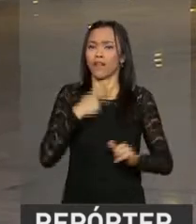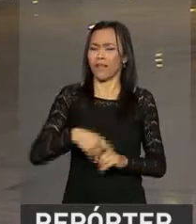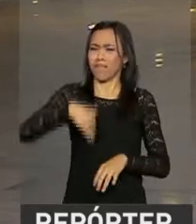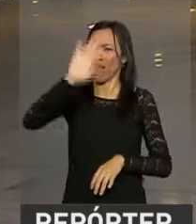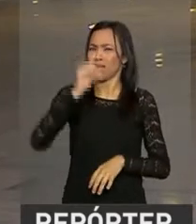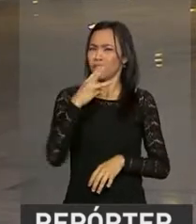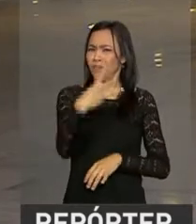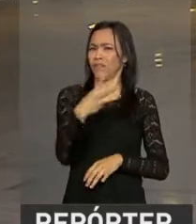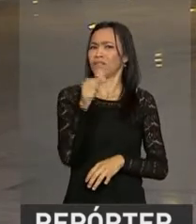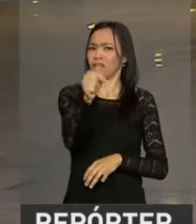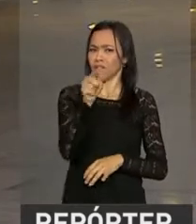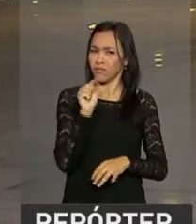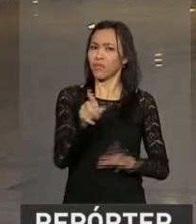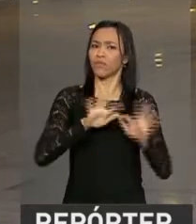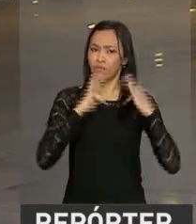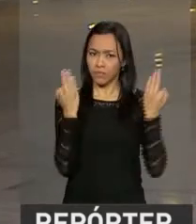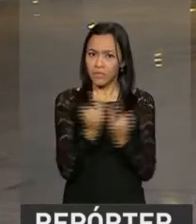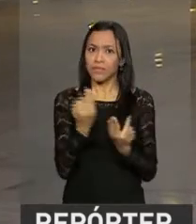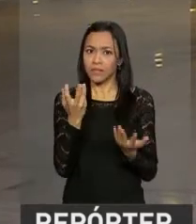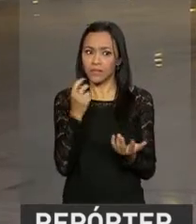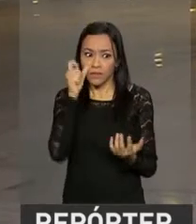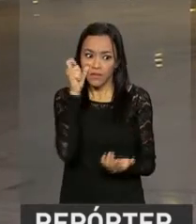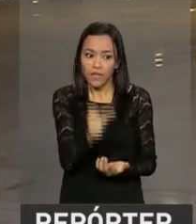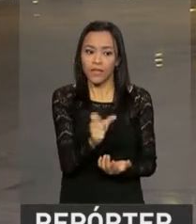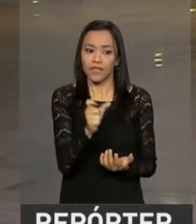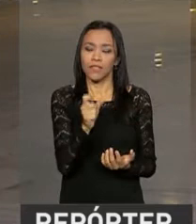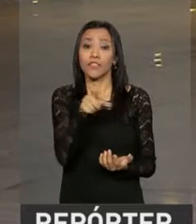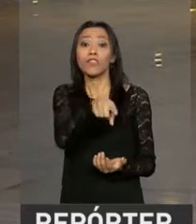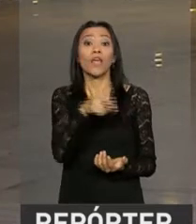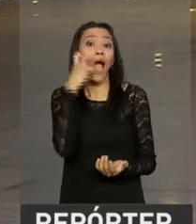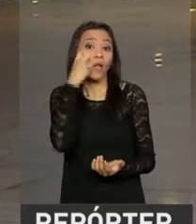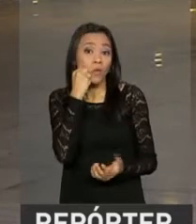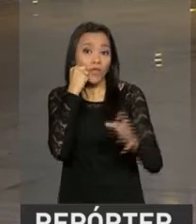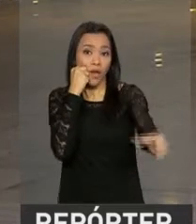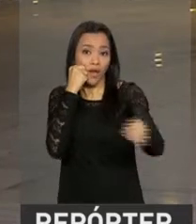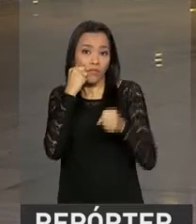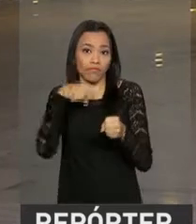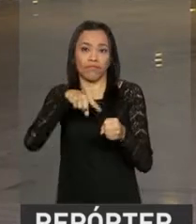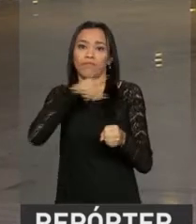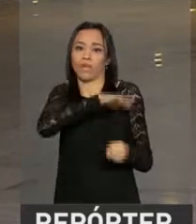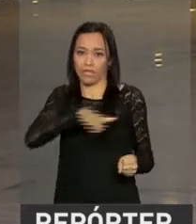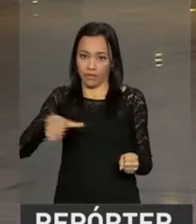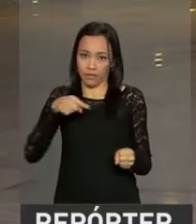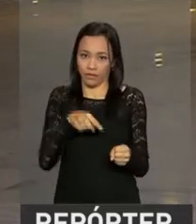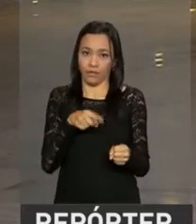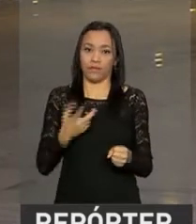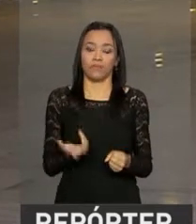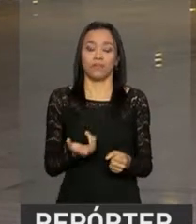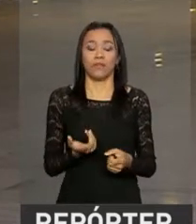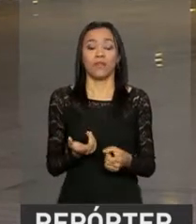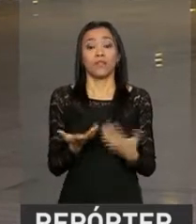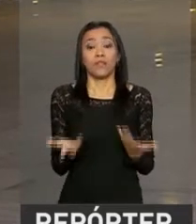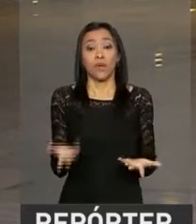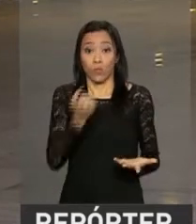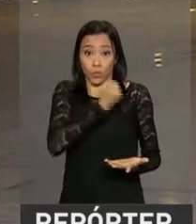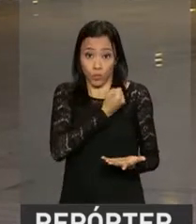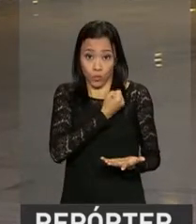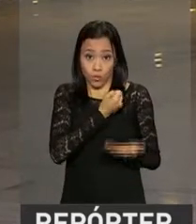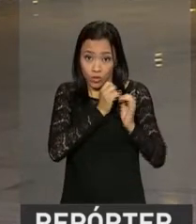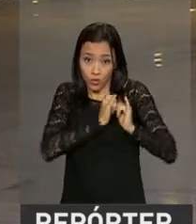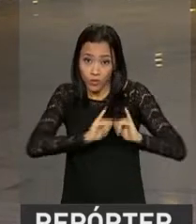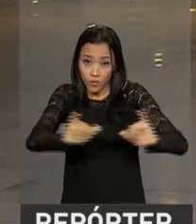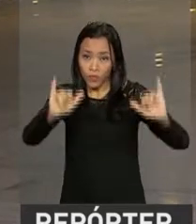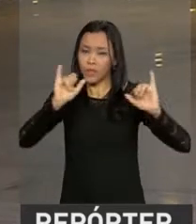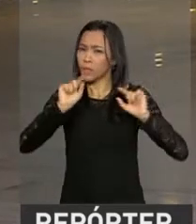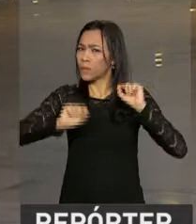interessadas em adotar para o ministério da justiça essa discrepância nos mundo nos números mostram uma